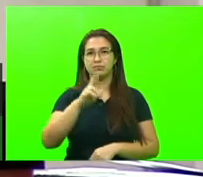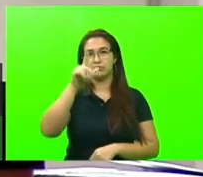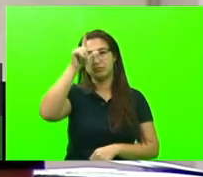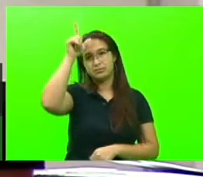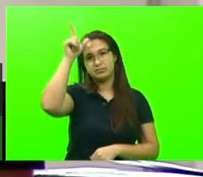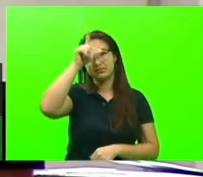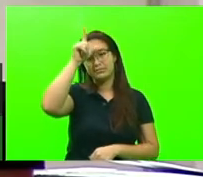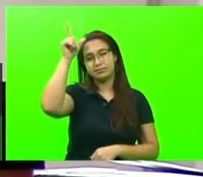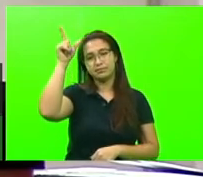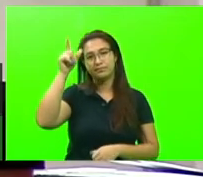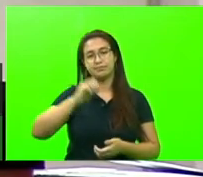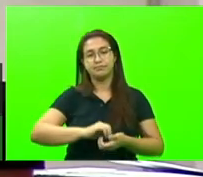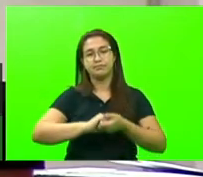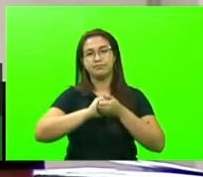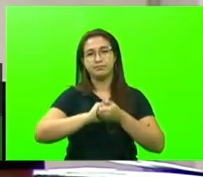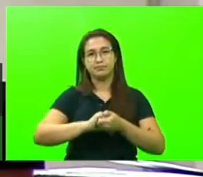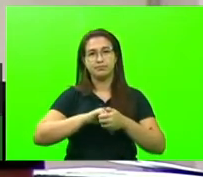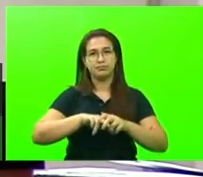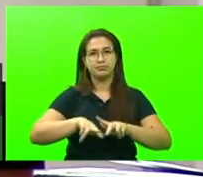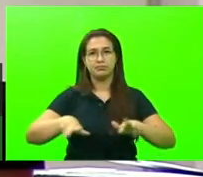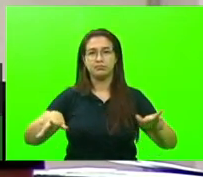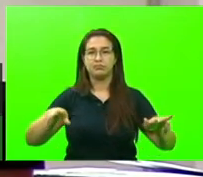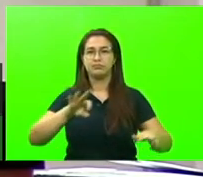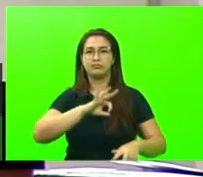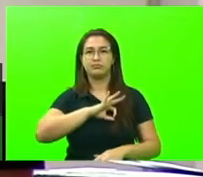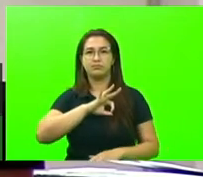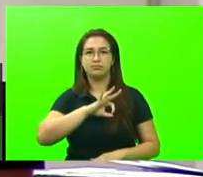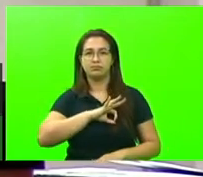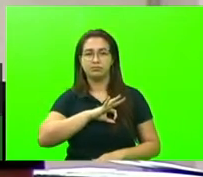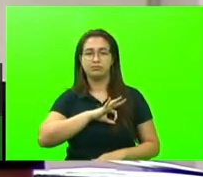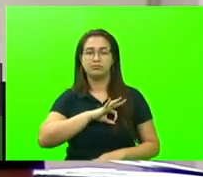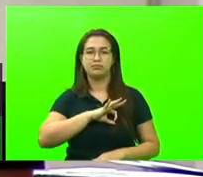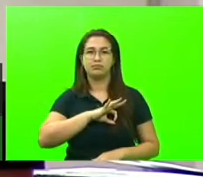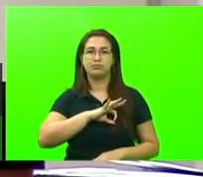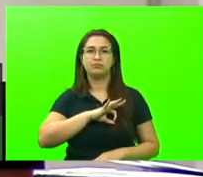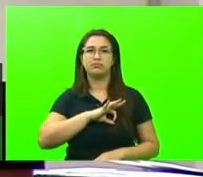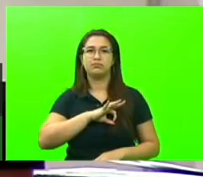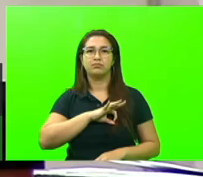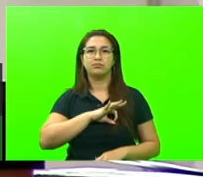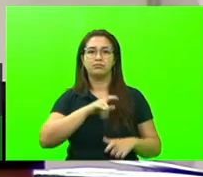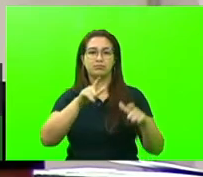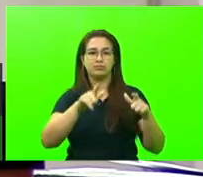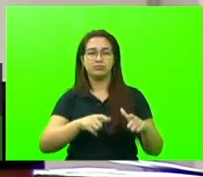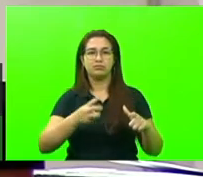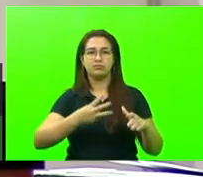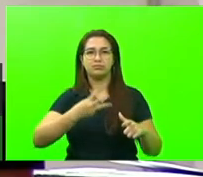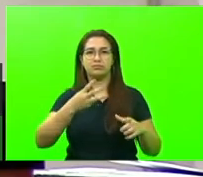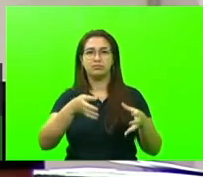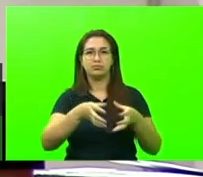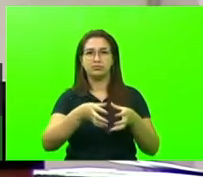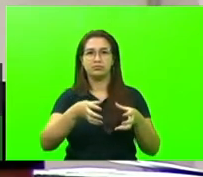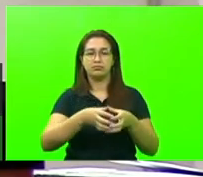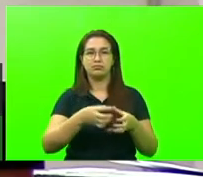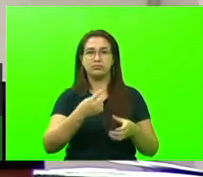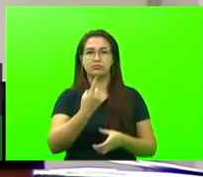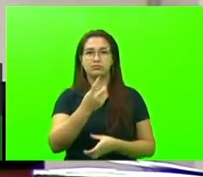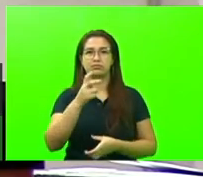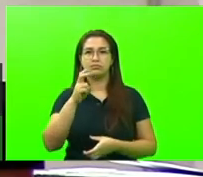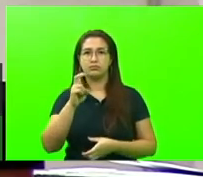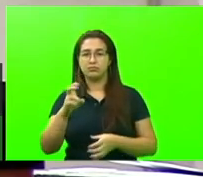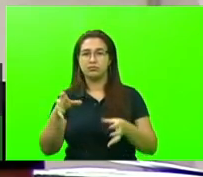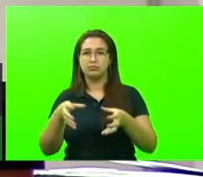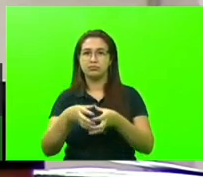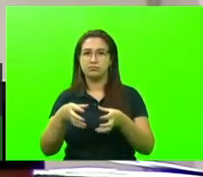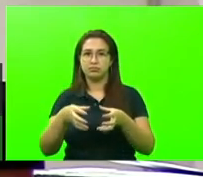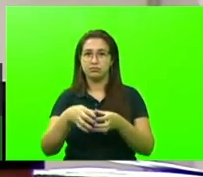Lima, cumprimentando diversos policiais militares lotados na 3ª Companhia do 25º Batalhão de Polícia Militar de